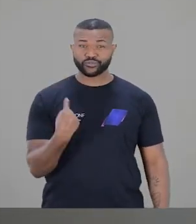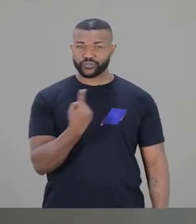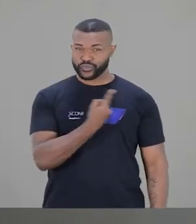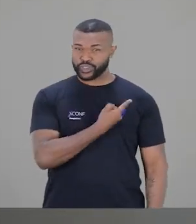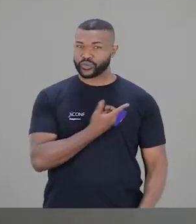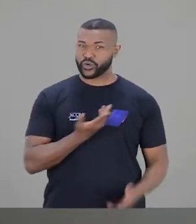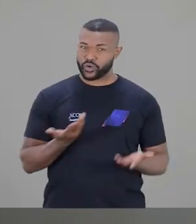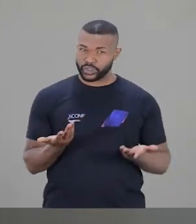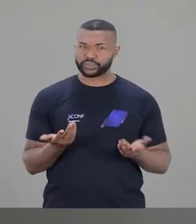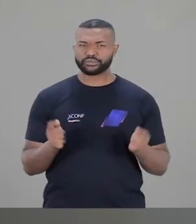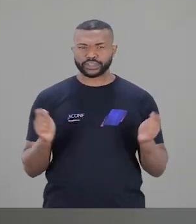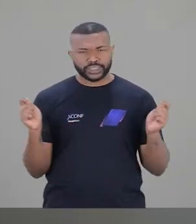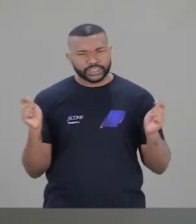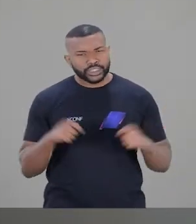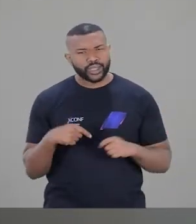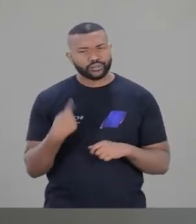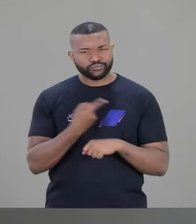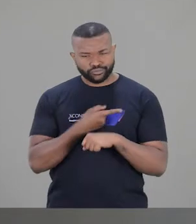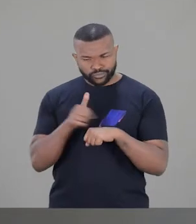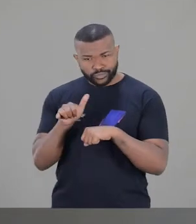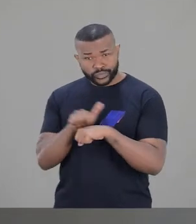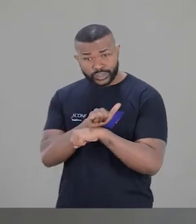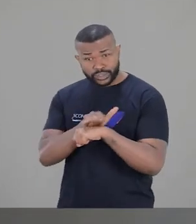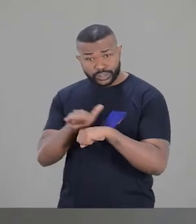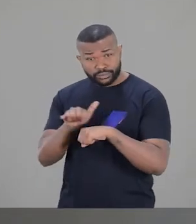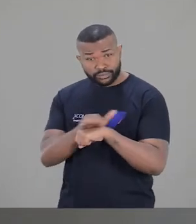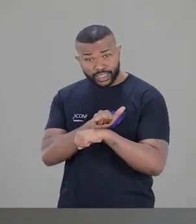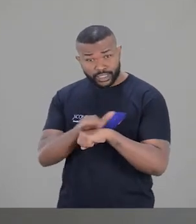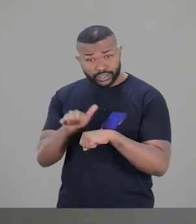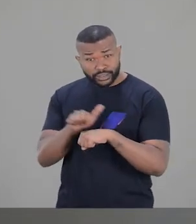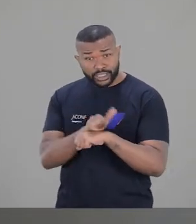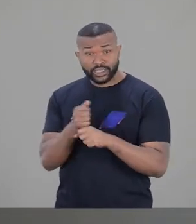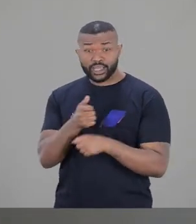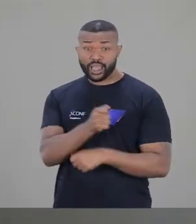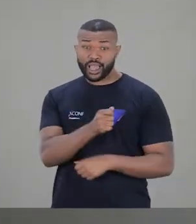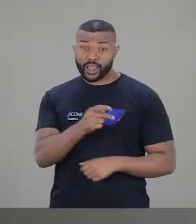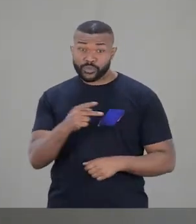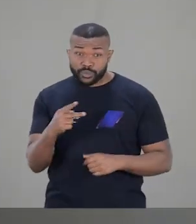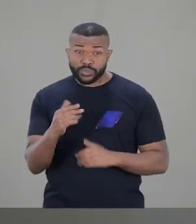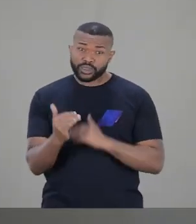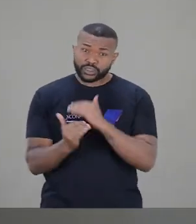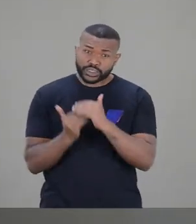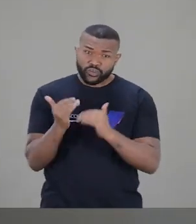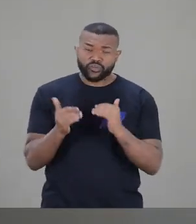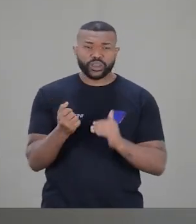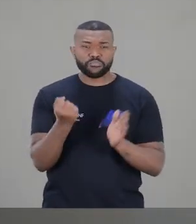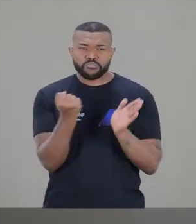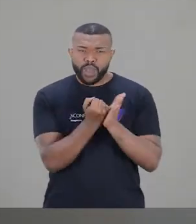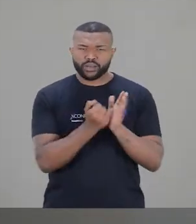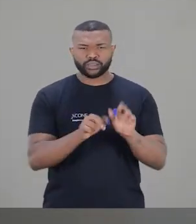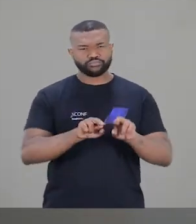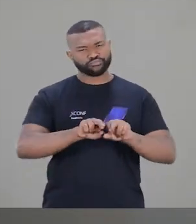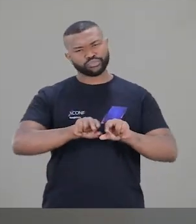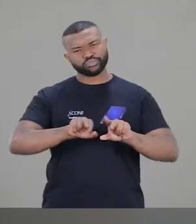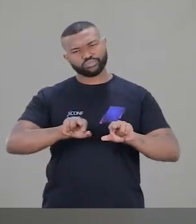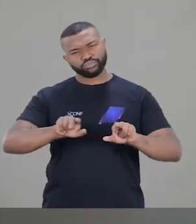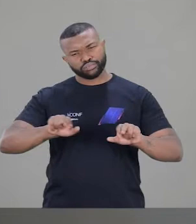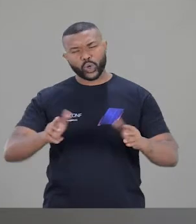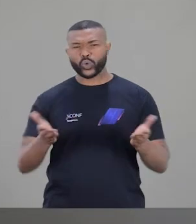gente e possibilita a nossa estratégia de desenvolver aplicativos multimarca. Então, hoje a gente